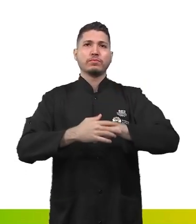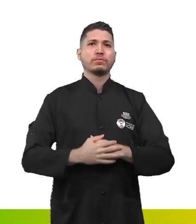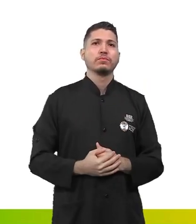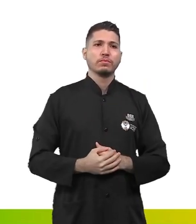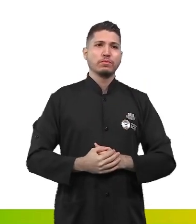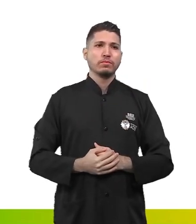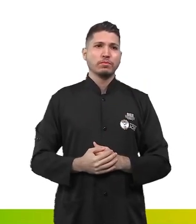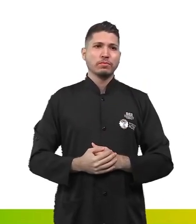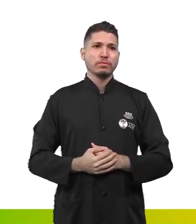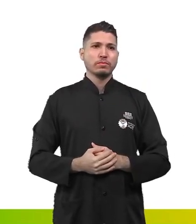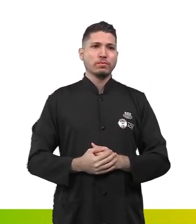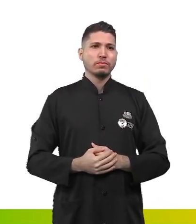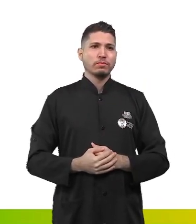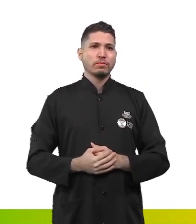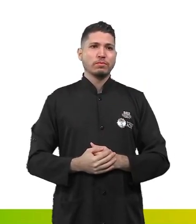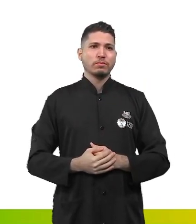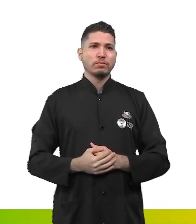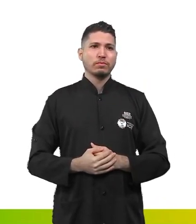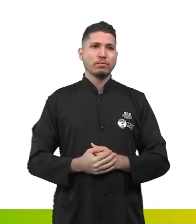Peter Senge